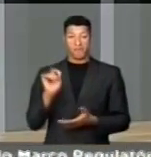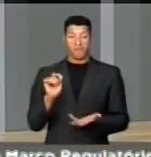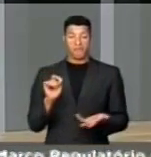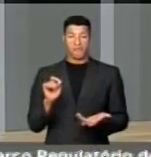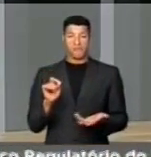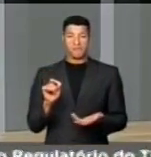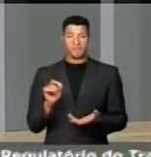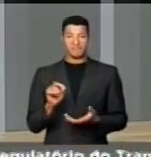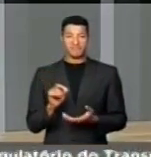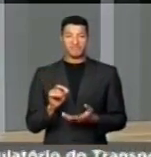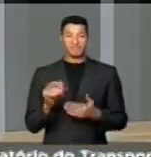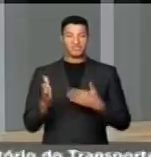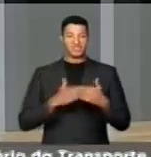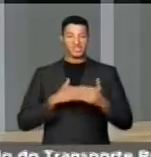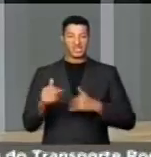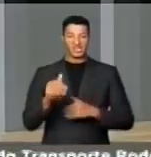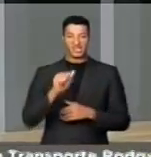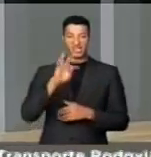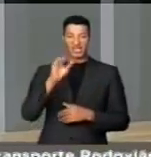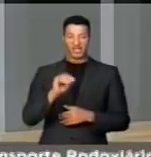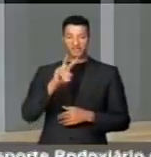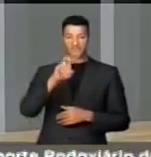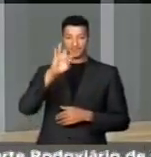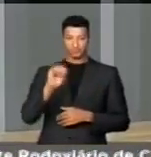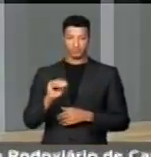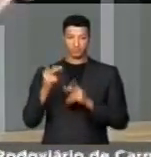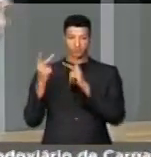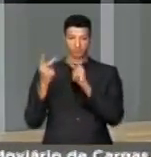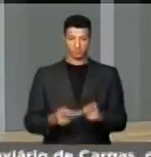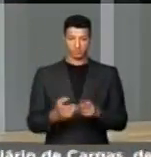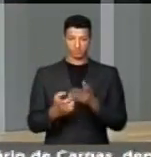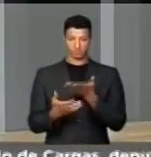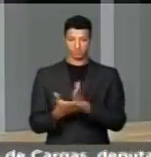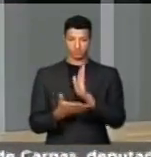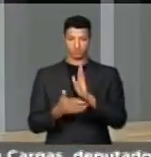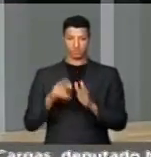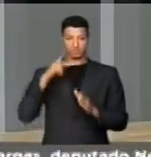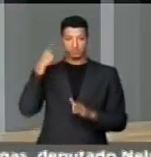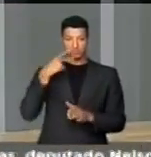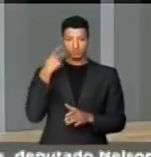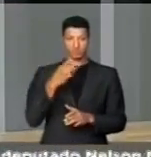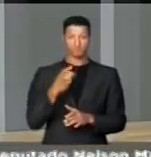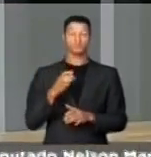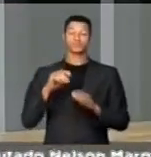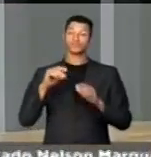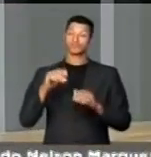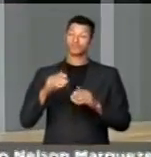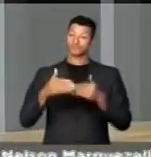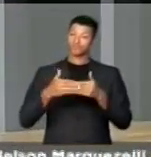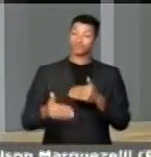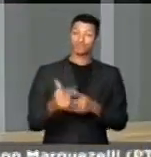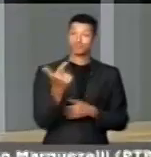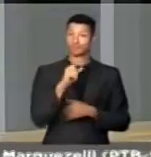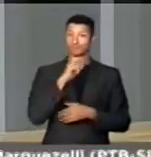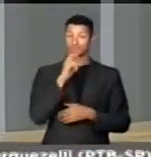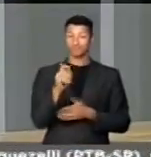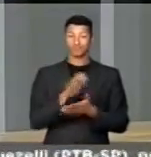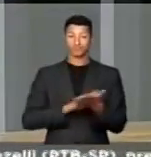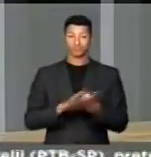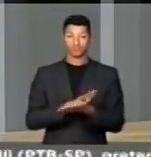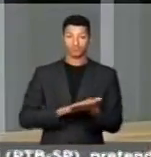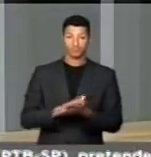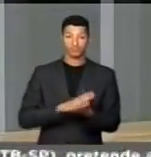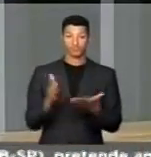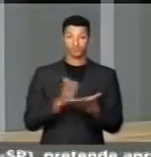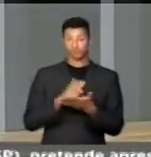que qualquer ato de veto de um projeto aprovado pelo parlamento decorre, sem sombra de dúvidas,